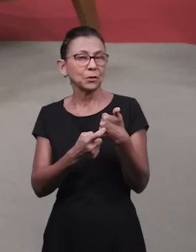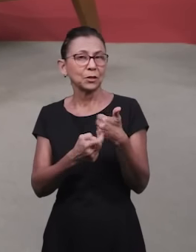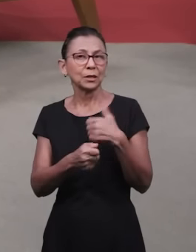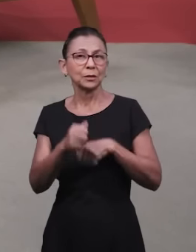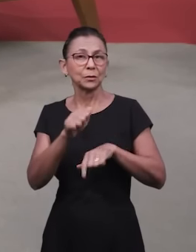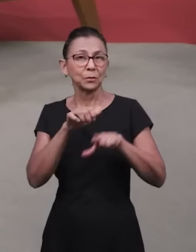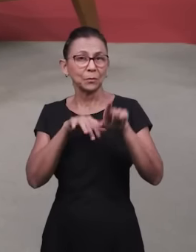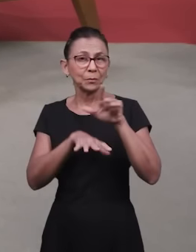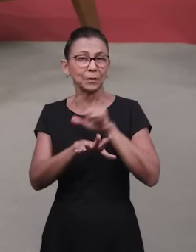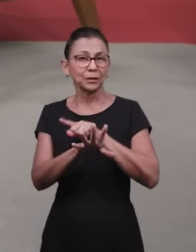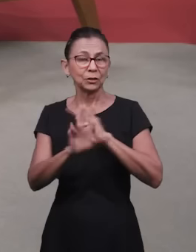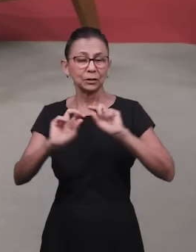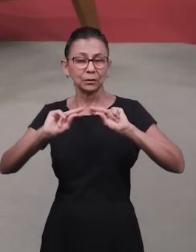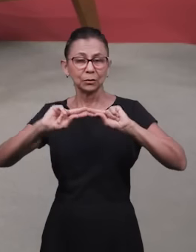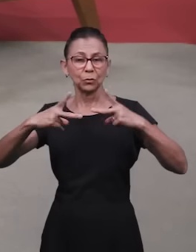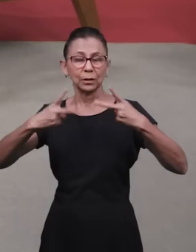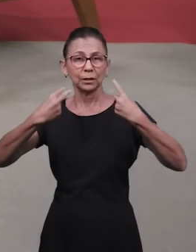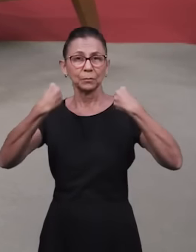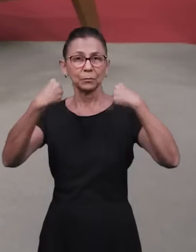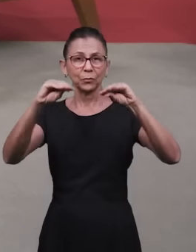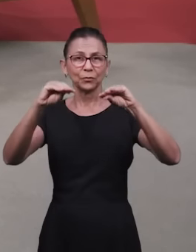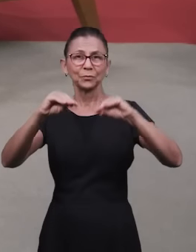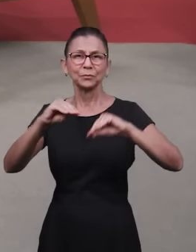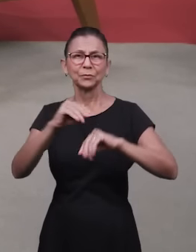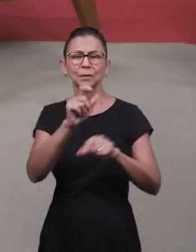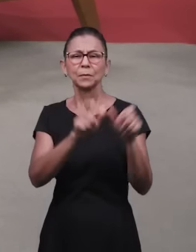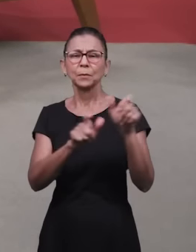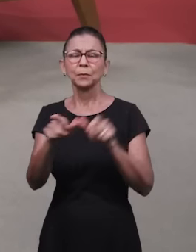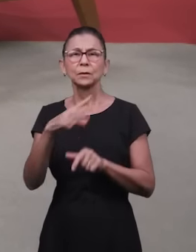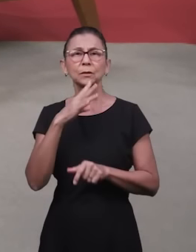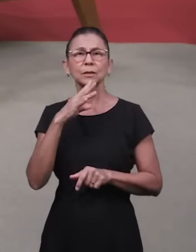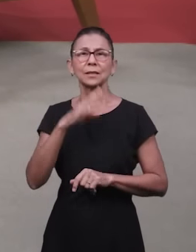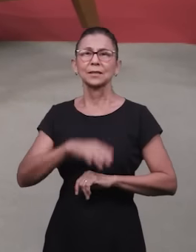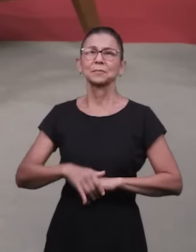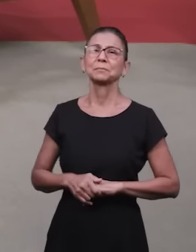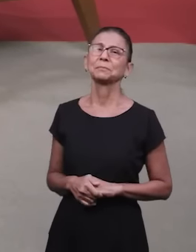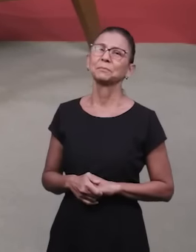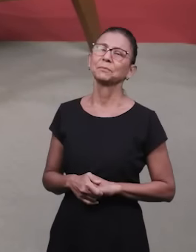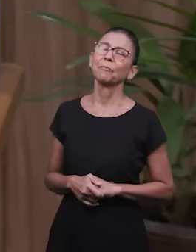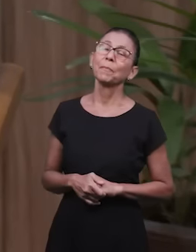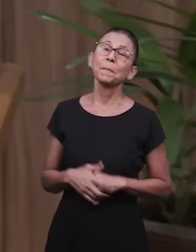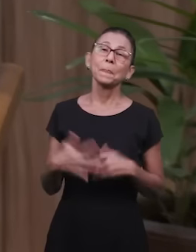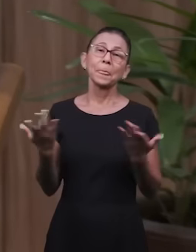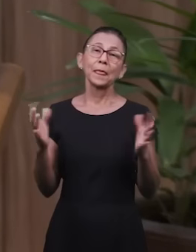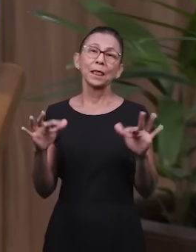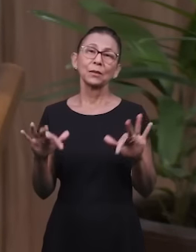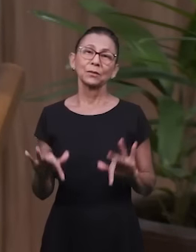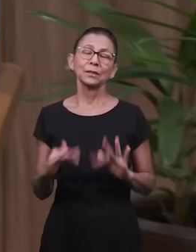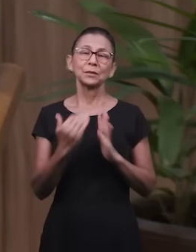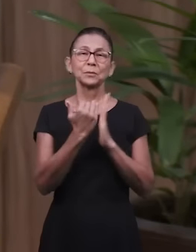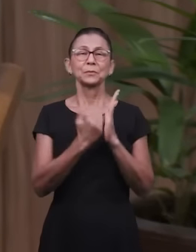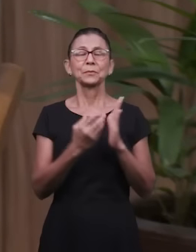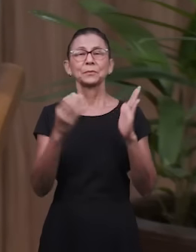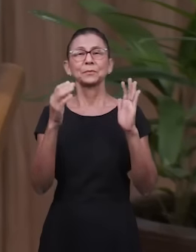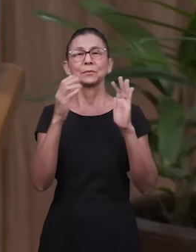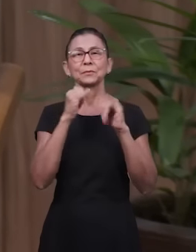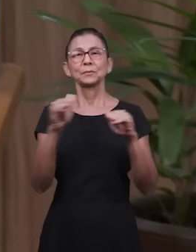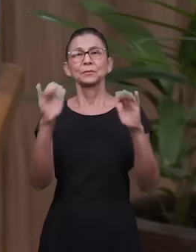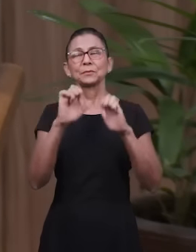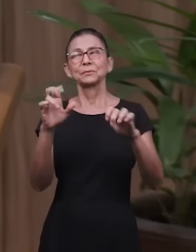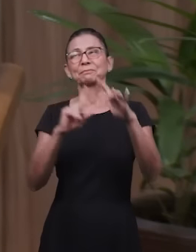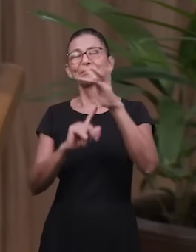curtir, de compartilhar e de enviar o link para as pessoas que você conhece, para participarem também. E assim chegamos ao final desta edição do